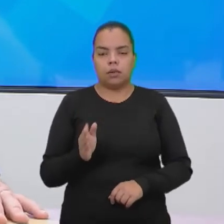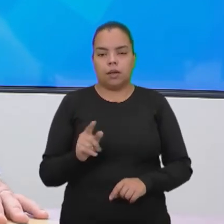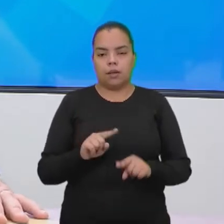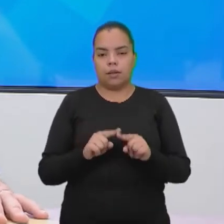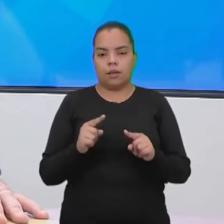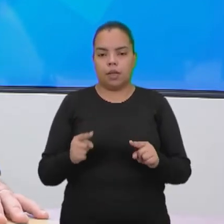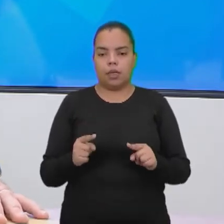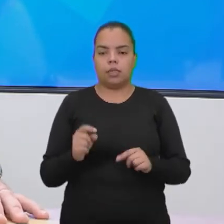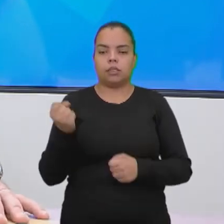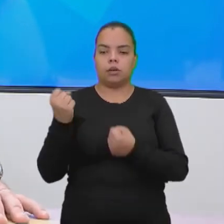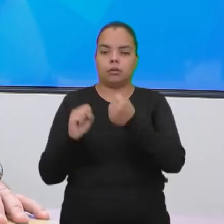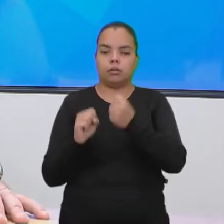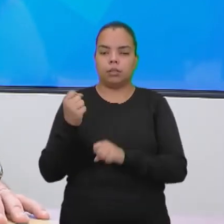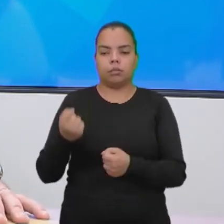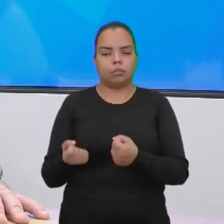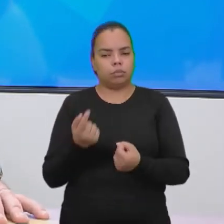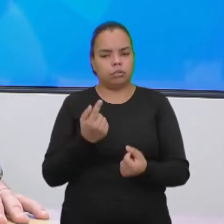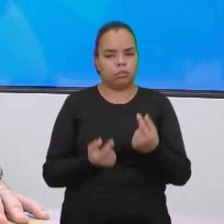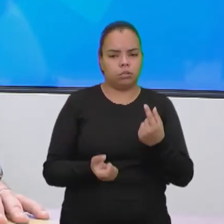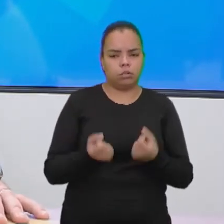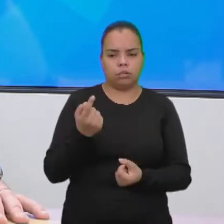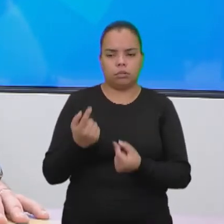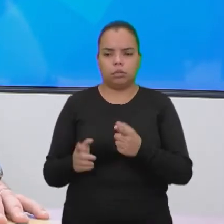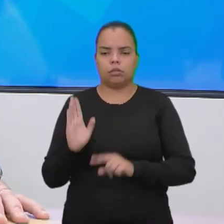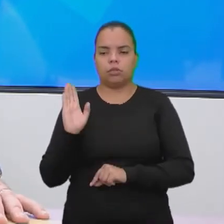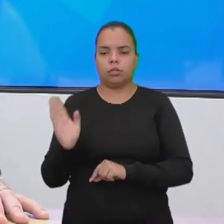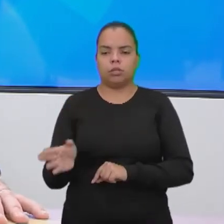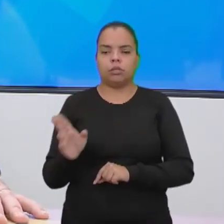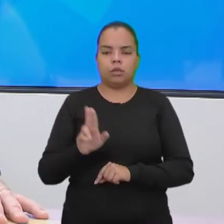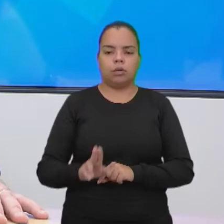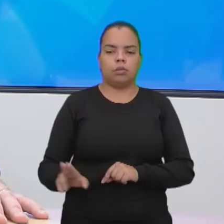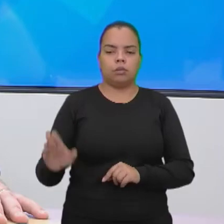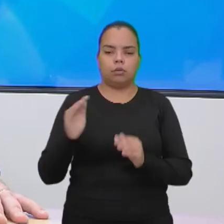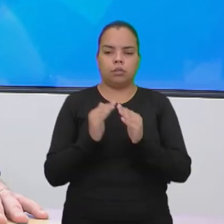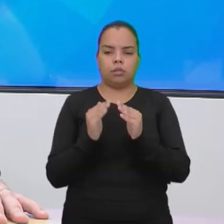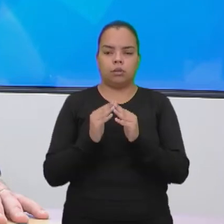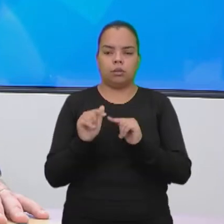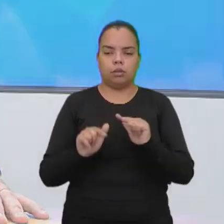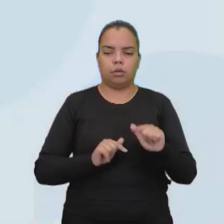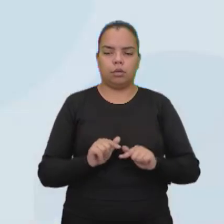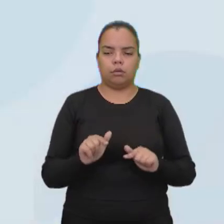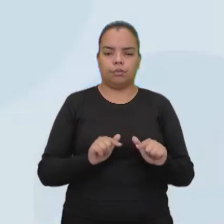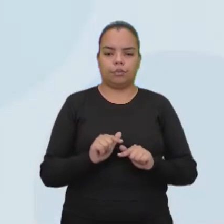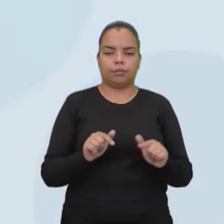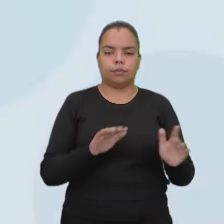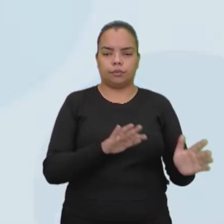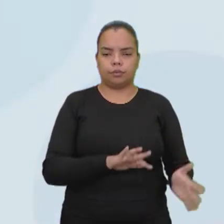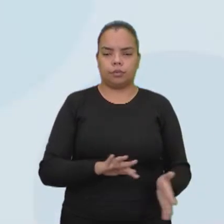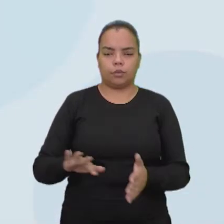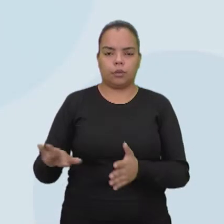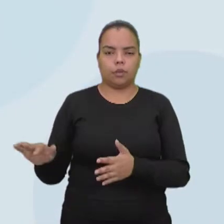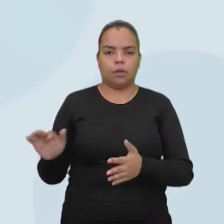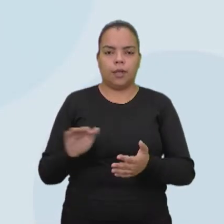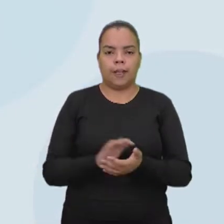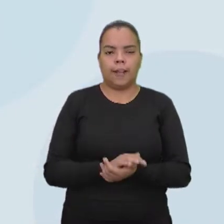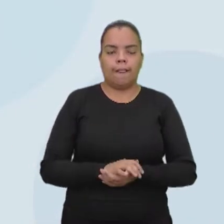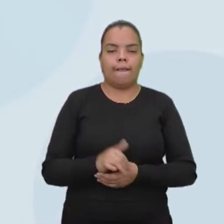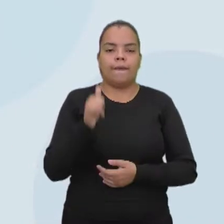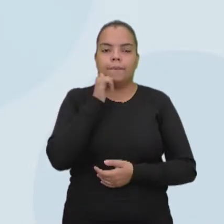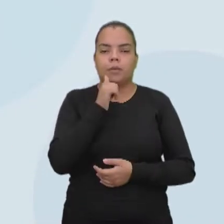da pandemia, adotado aí, né, o trabalho em casa. Vamos lá para a próxima tela, a mulher na saúde e